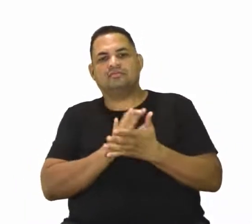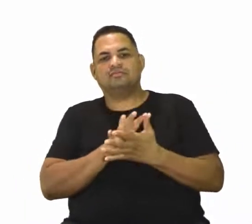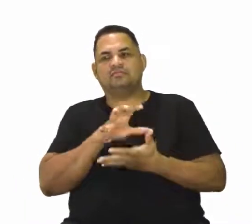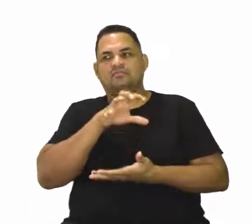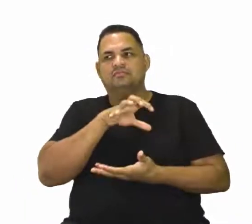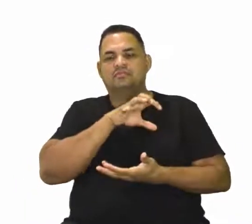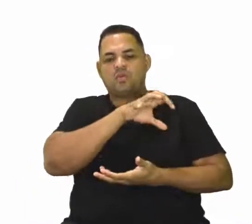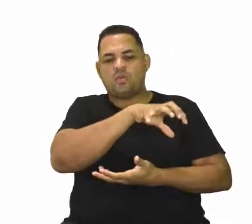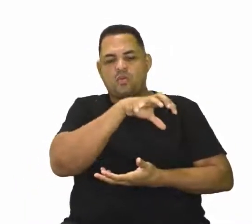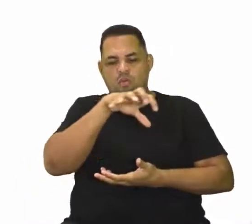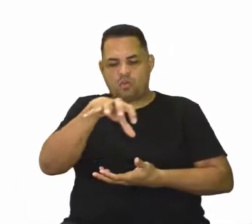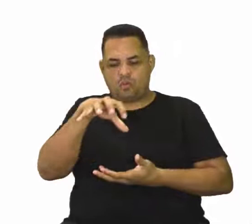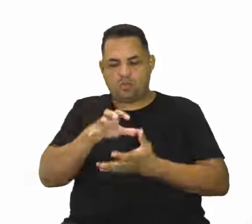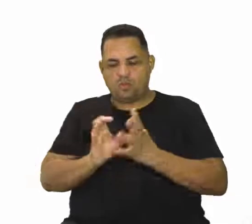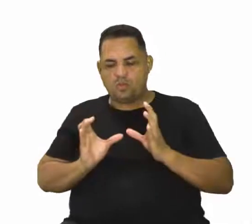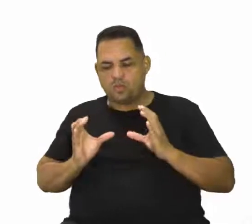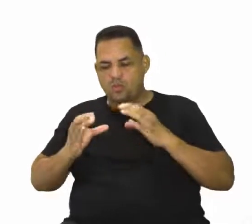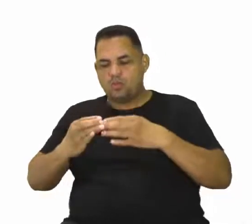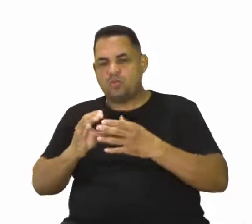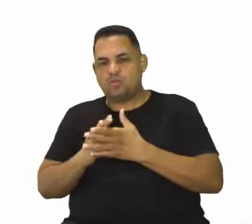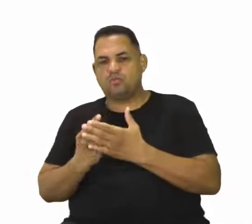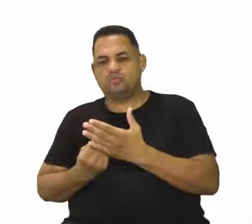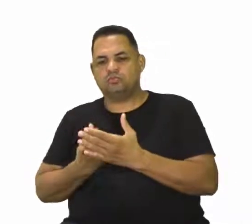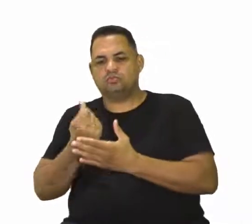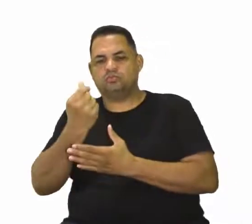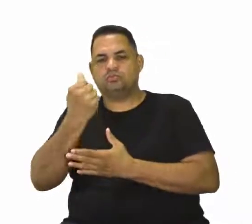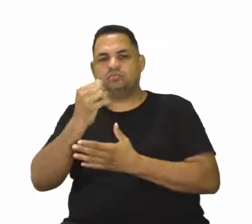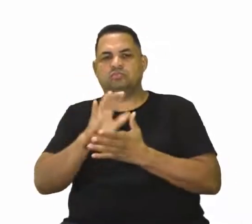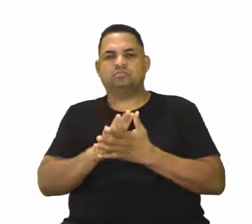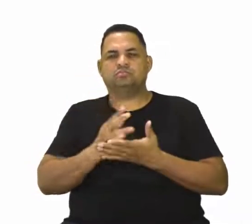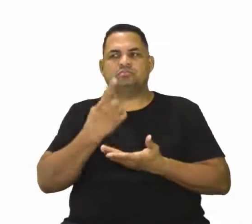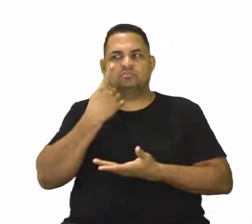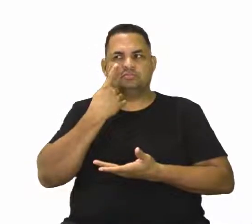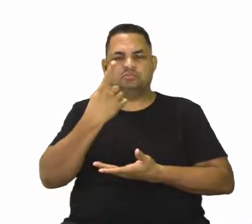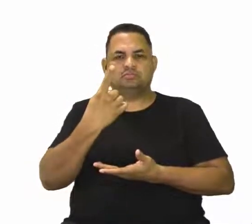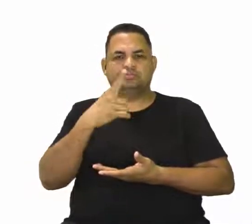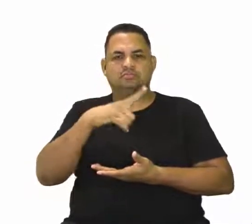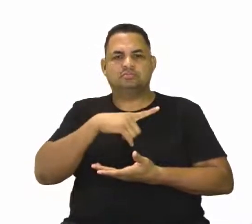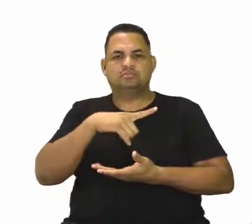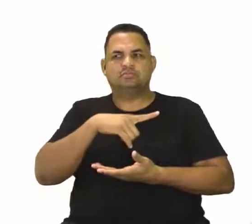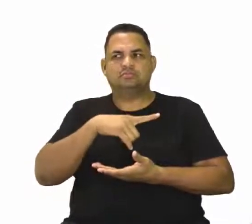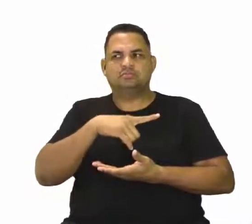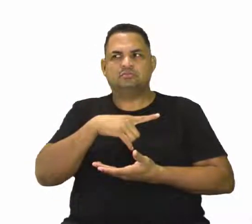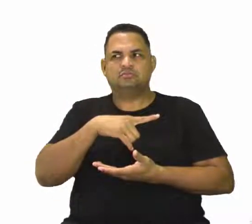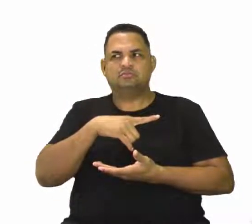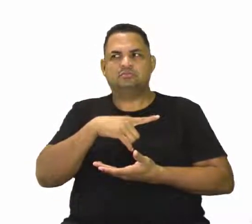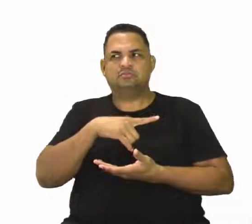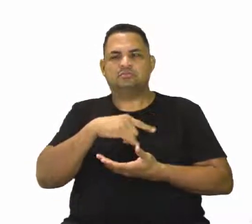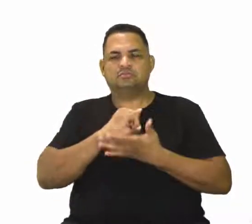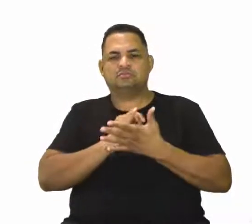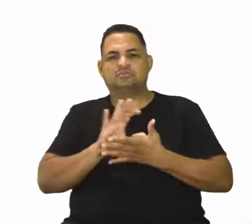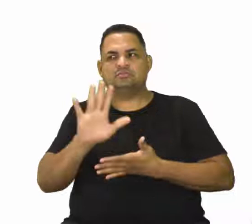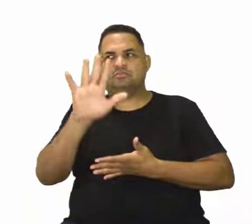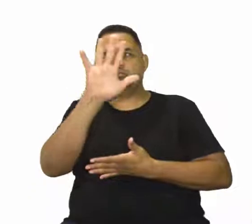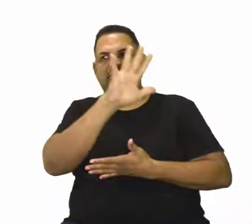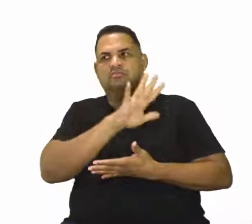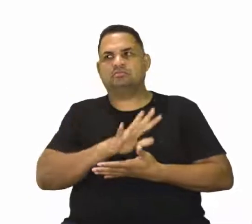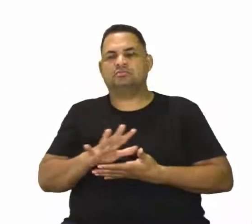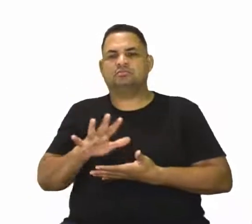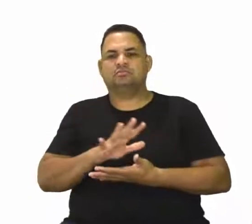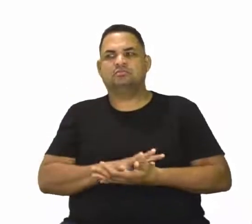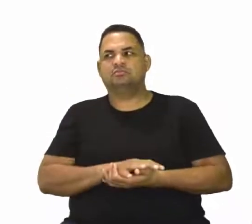por pessoas elitista por grupo vocês viram que teve aquela aquela imagem